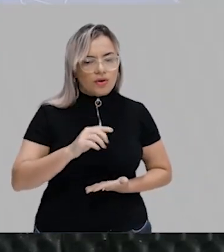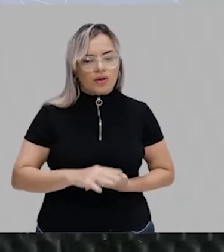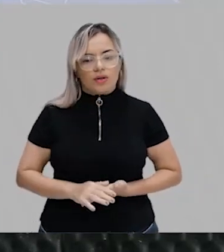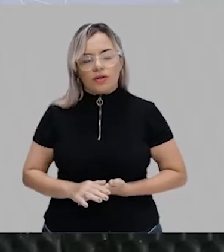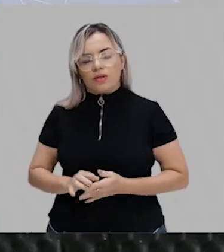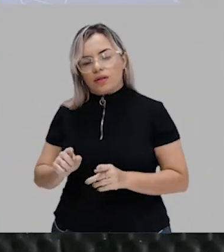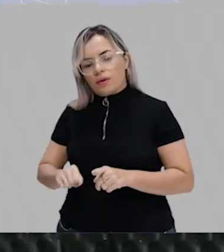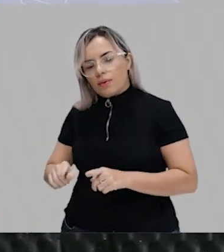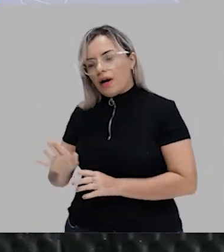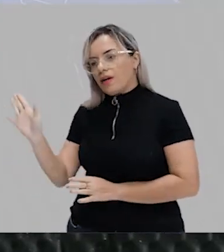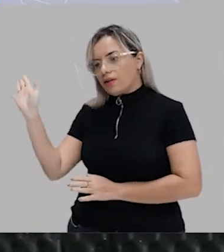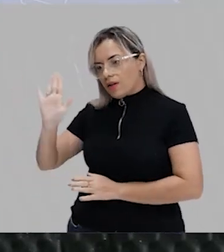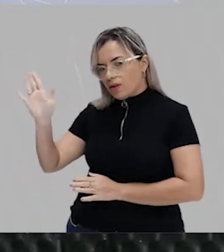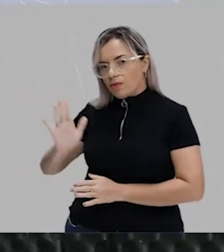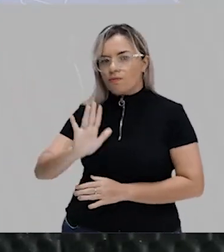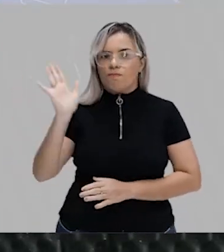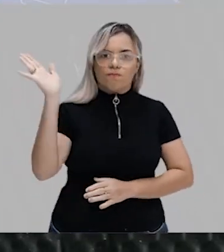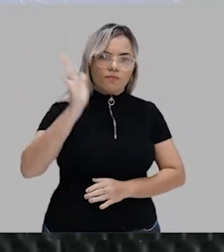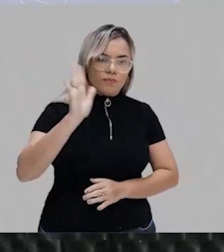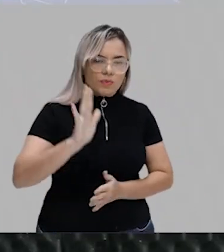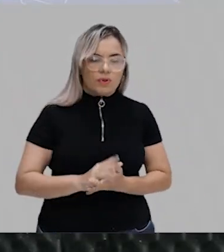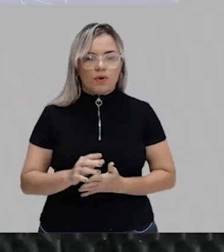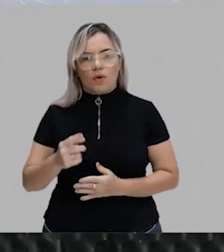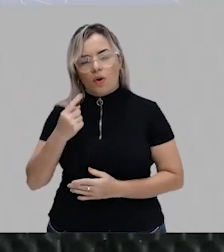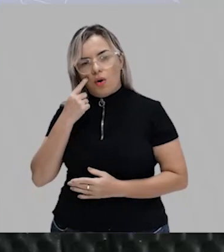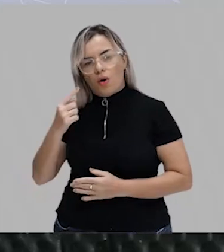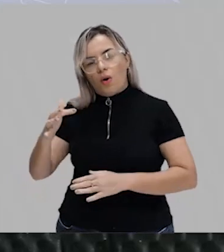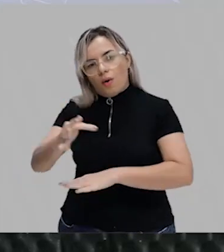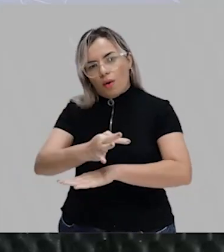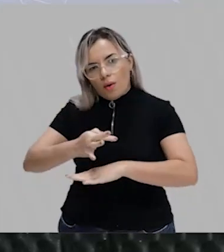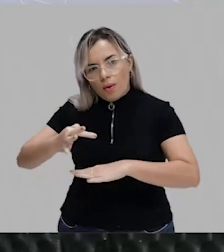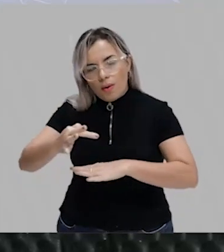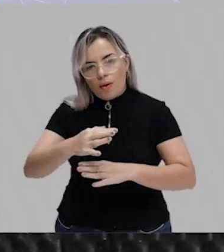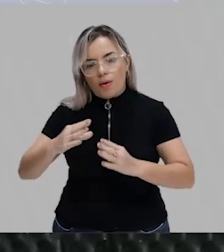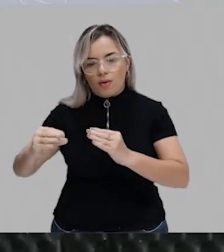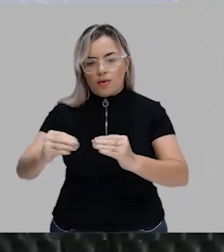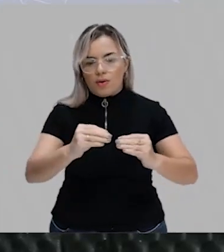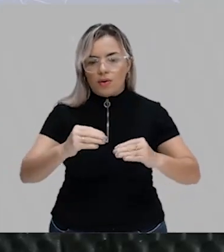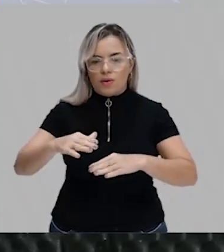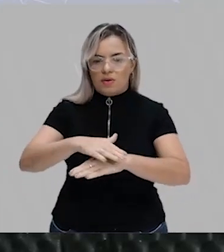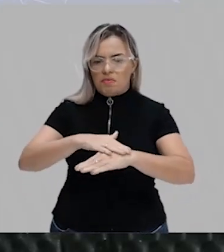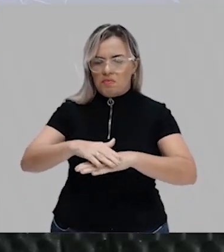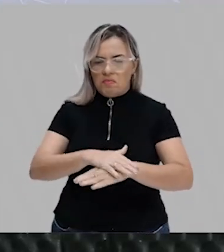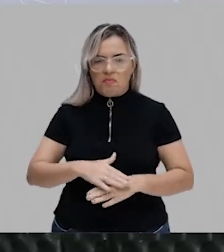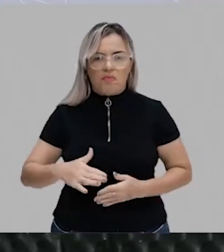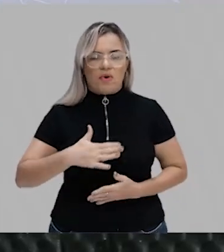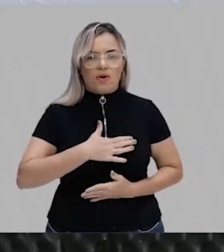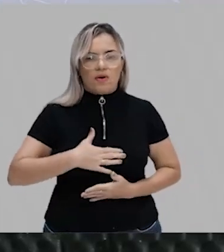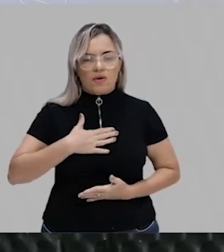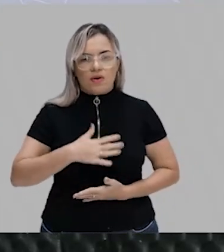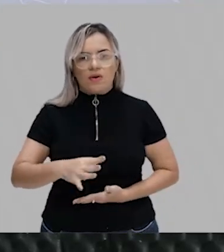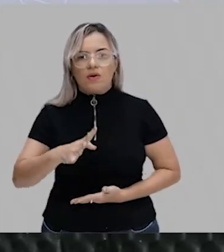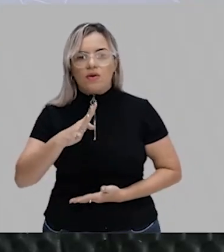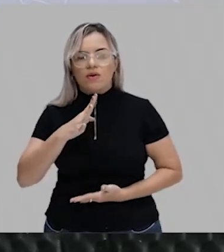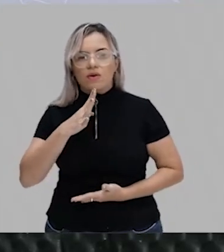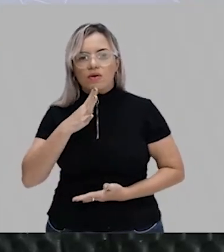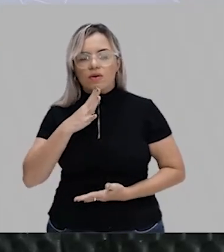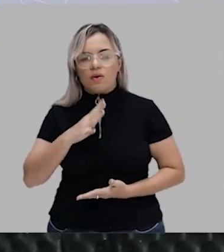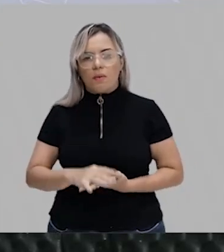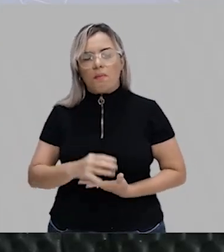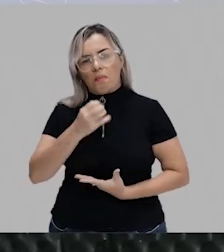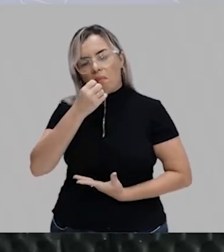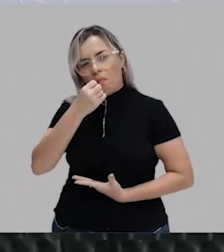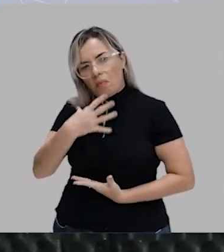a formalidade, né, de todo esse discurso, né? Prazer em conhecê-lo, usando bem